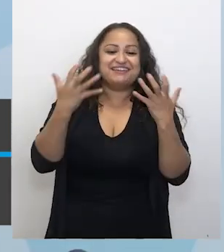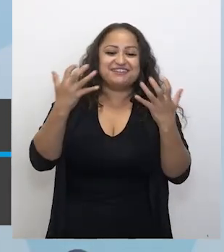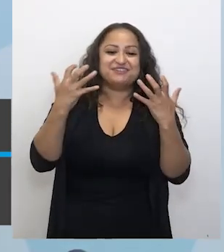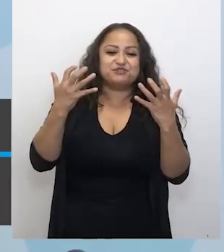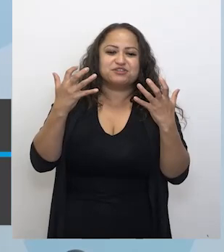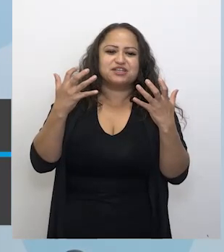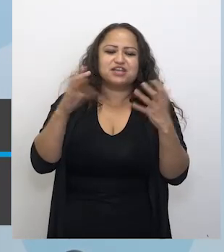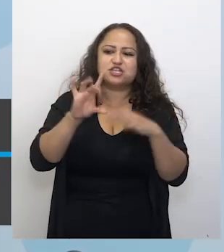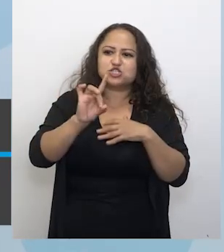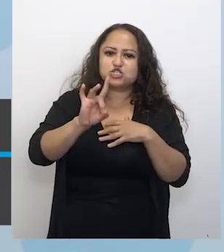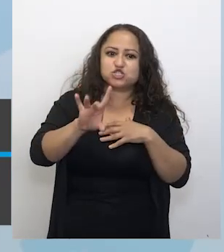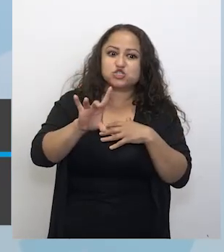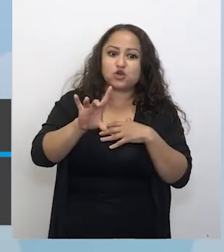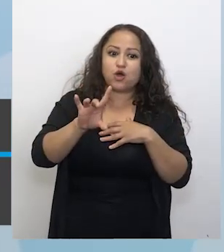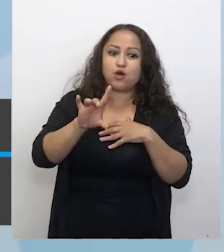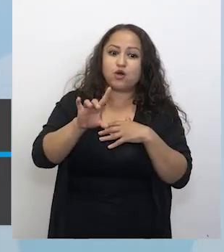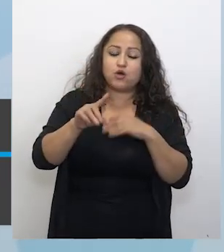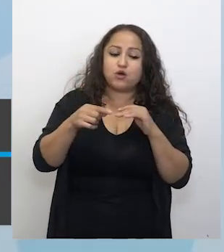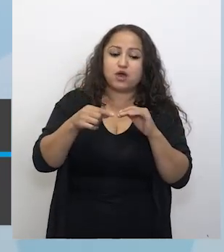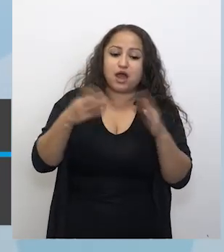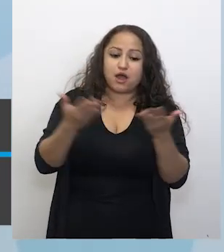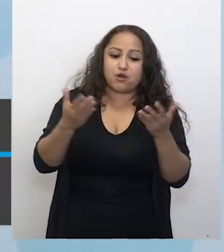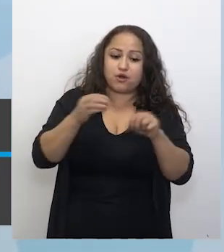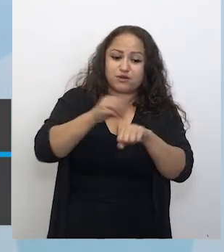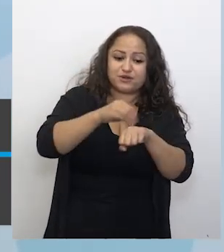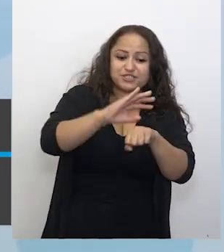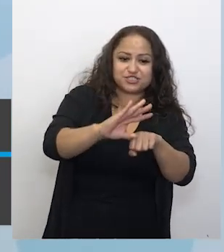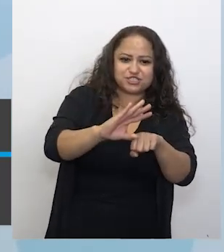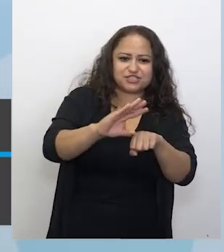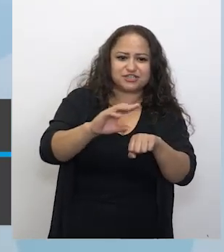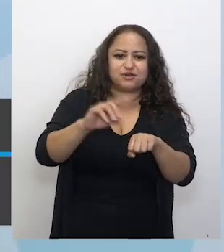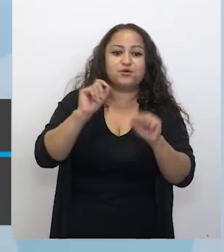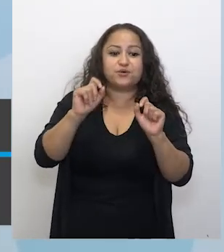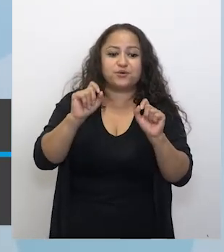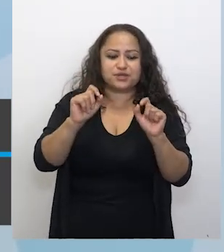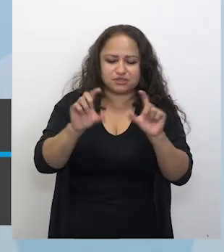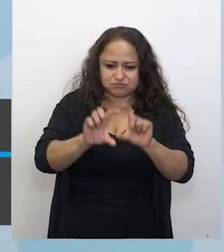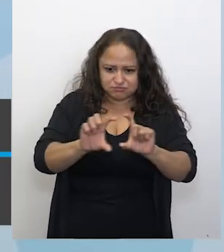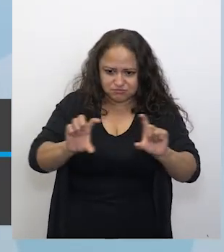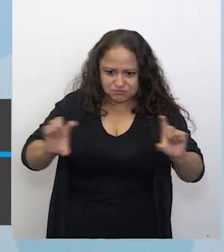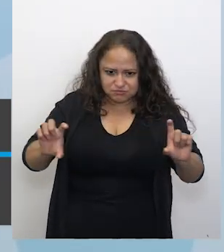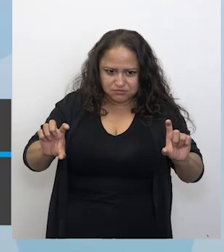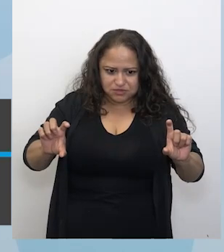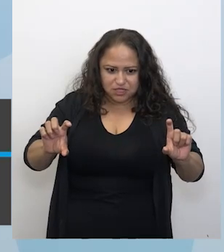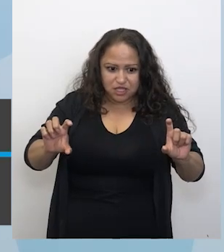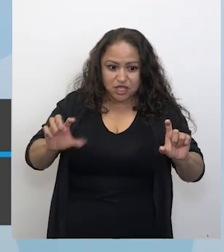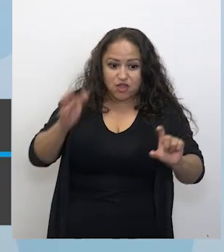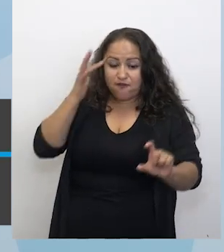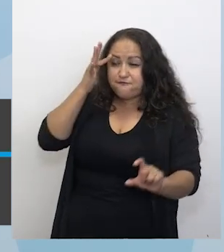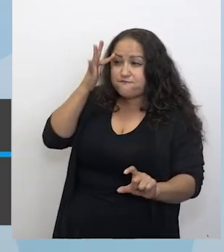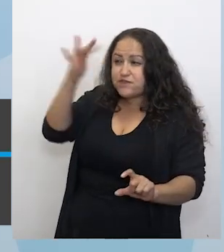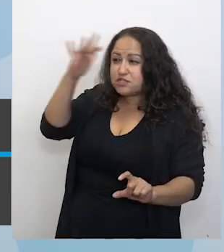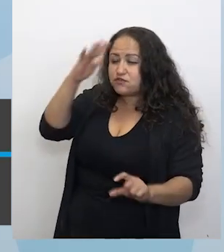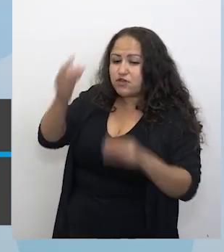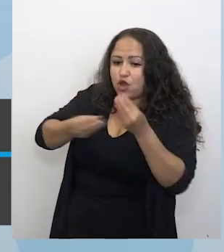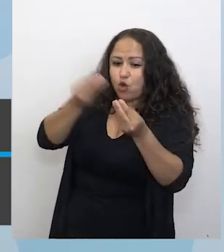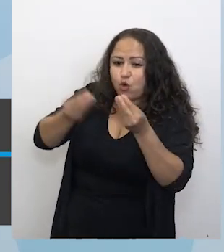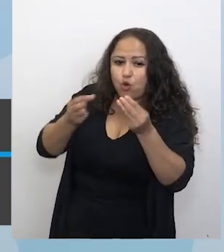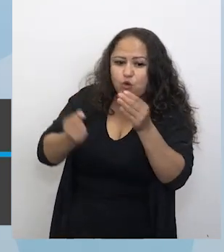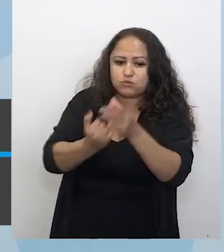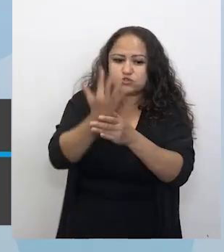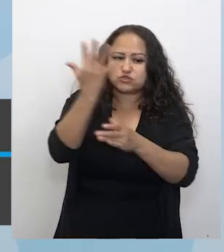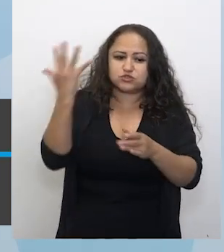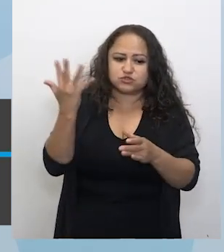fazer uma ressalva. Aqui na legenda da nossa aula, né, filosofia, como surgiu o Estado, tá ali os estruturalistas,